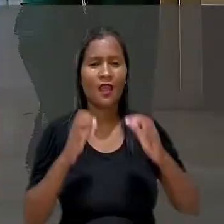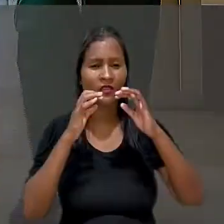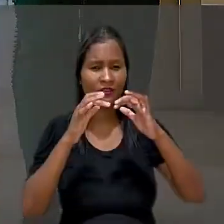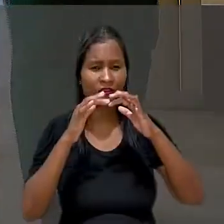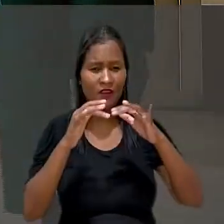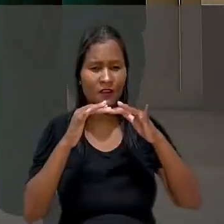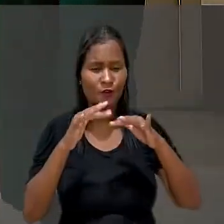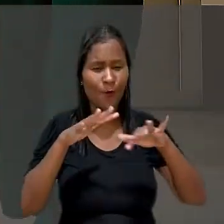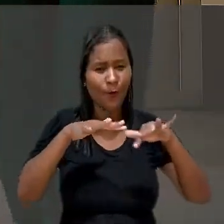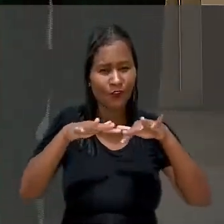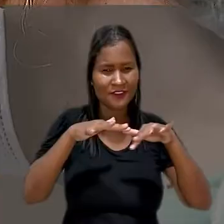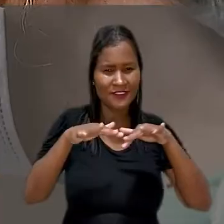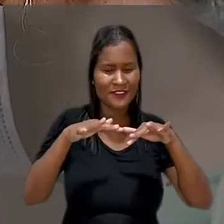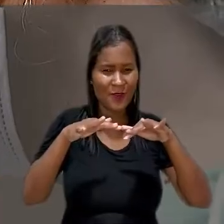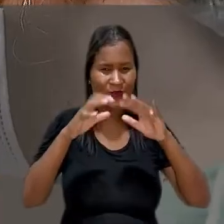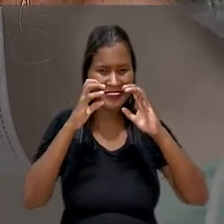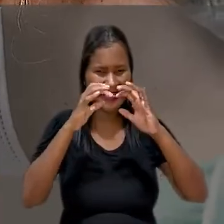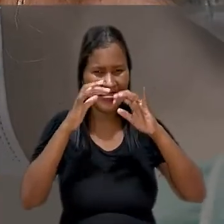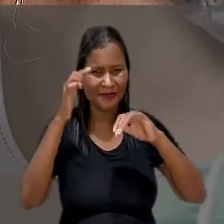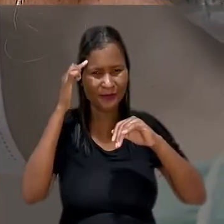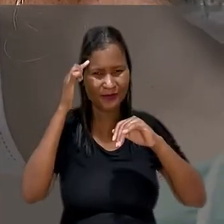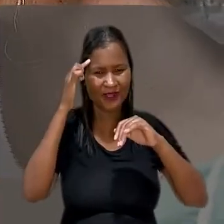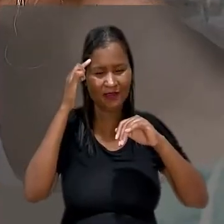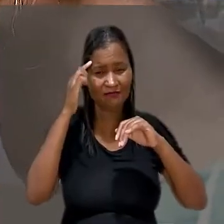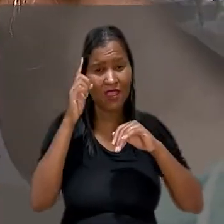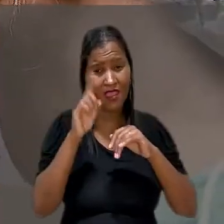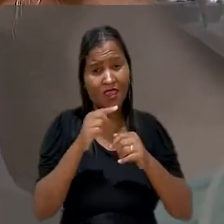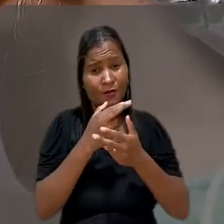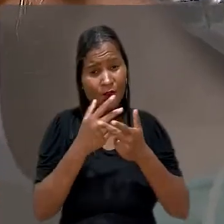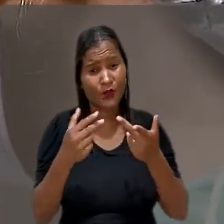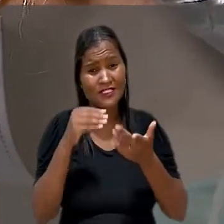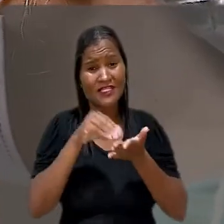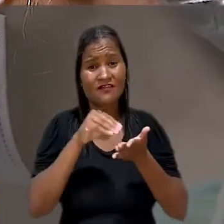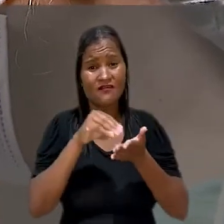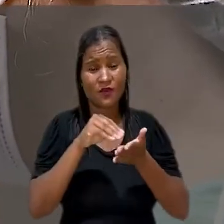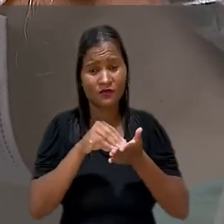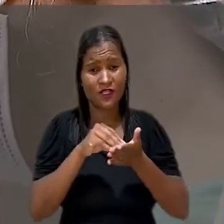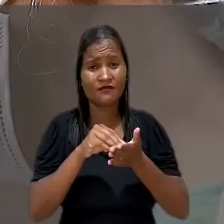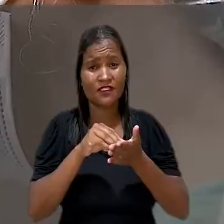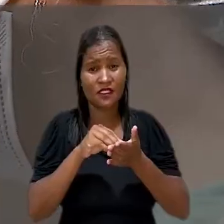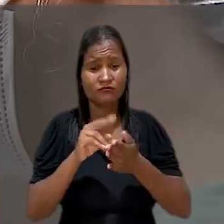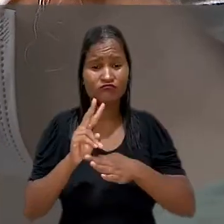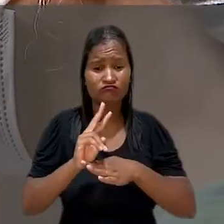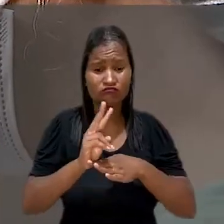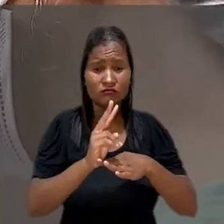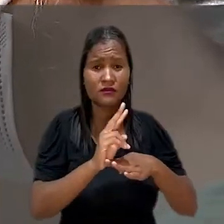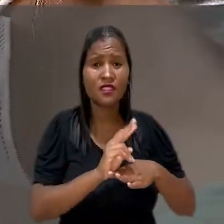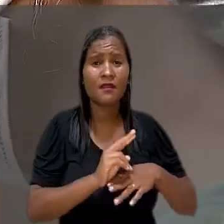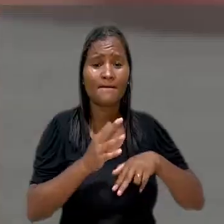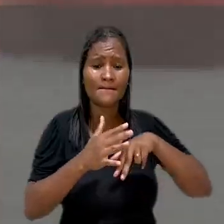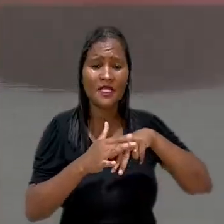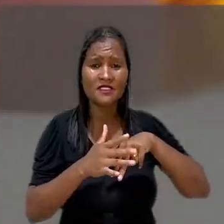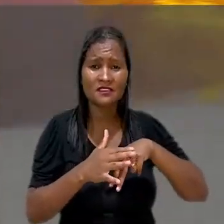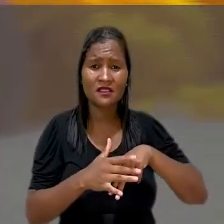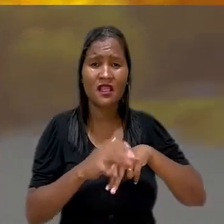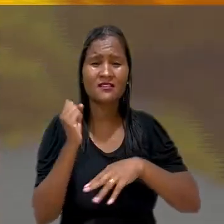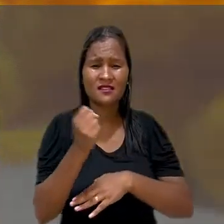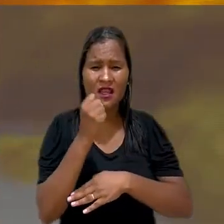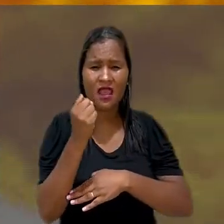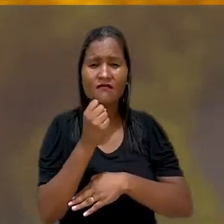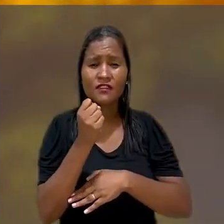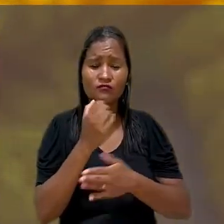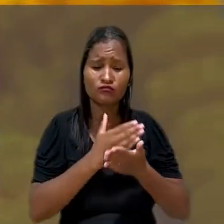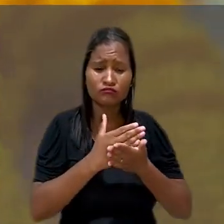A neuromonitorização cerebral era algo que faltava na monitorização dos pacientes graves,